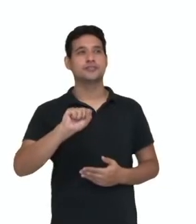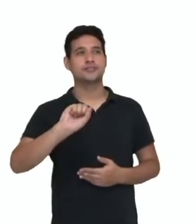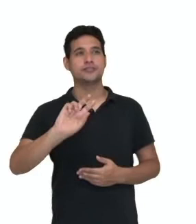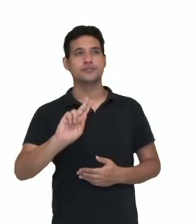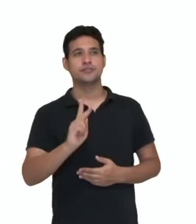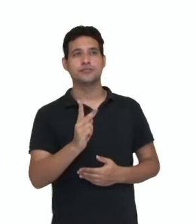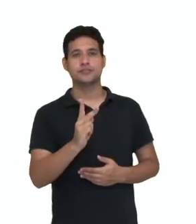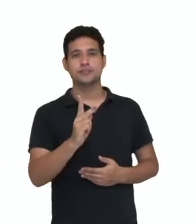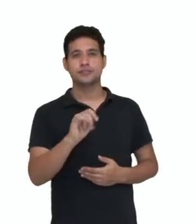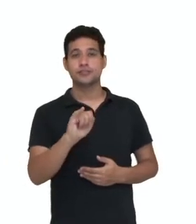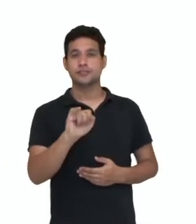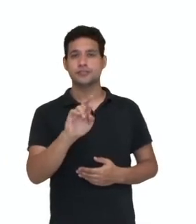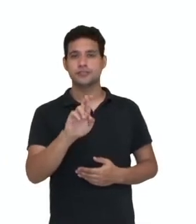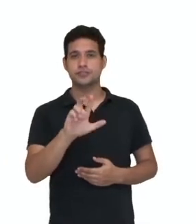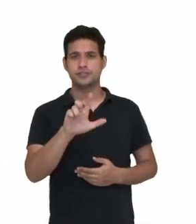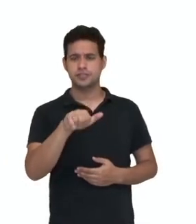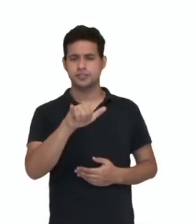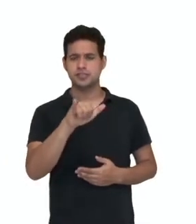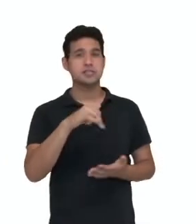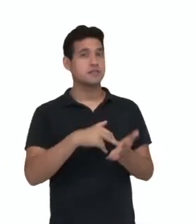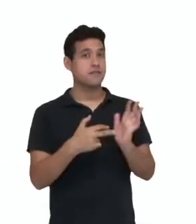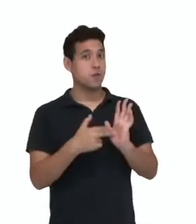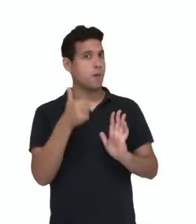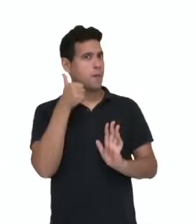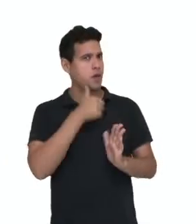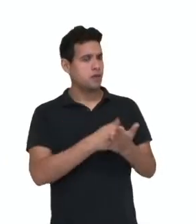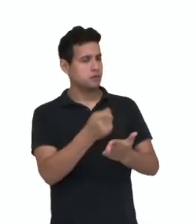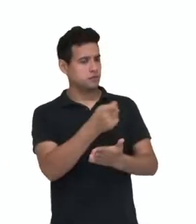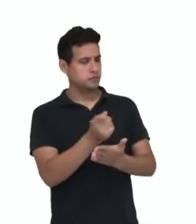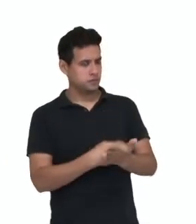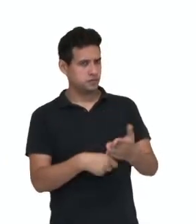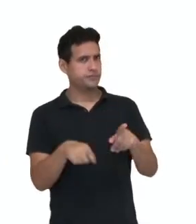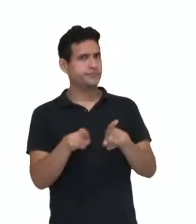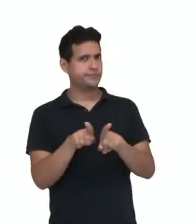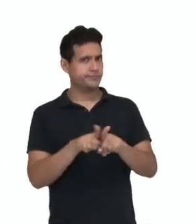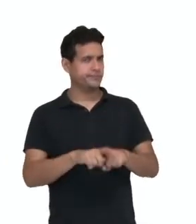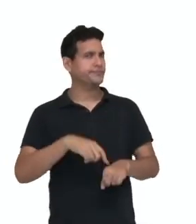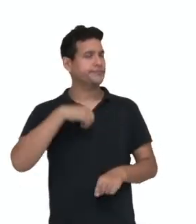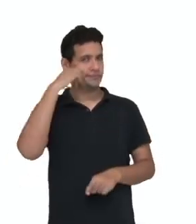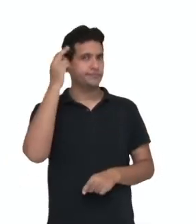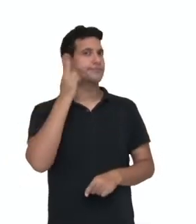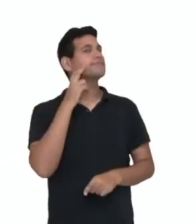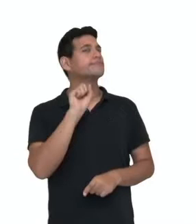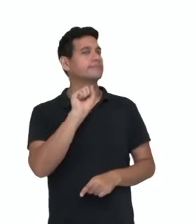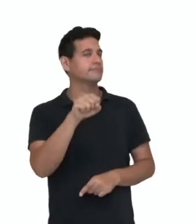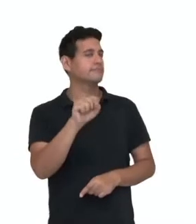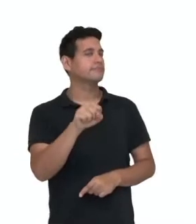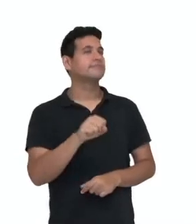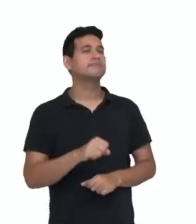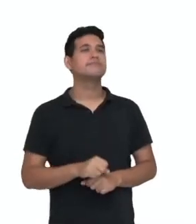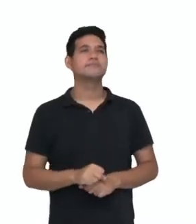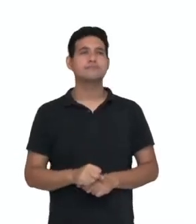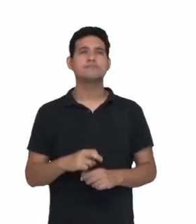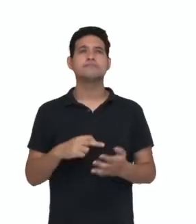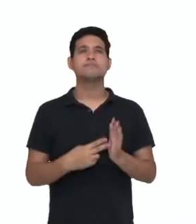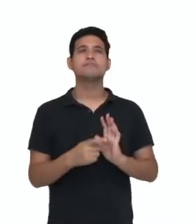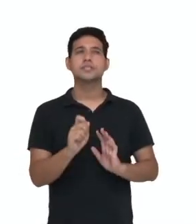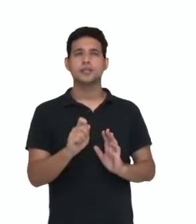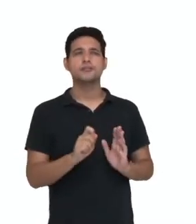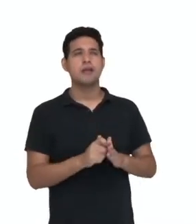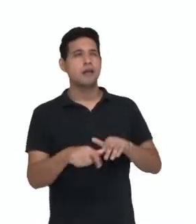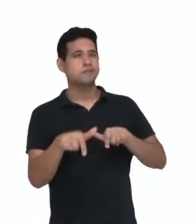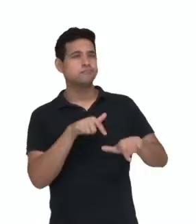Shirley es una escritora y antropóloga afro-costarricense. Ha trabajado